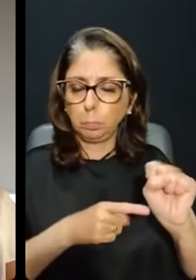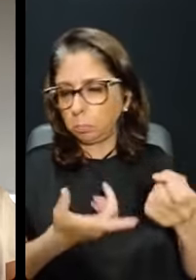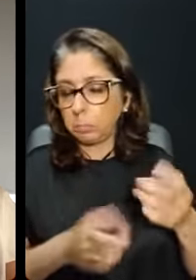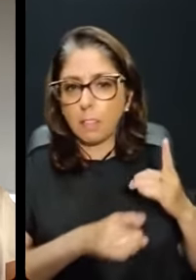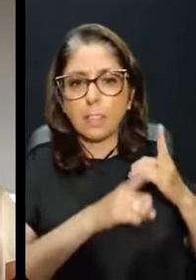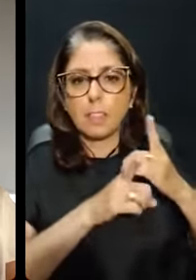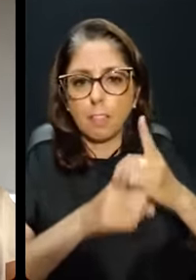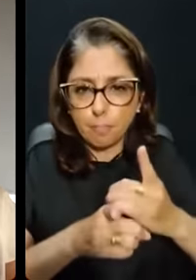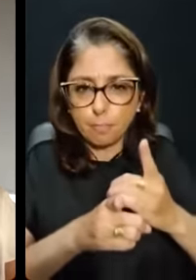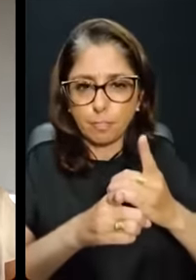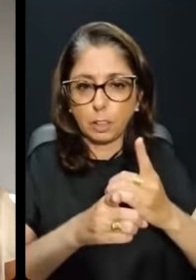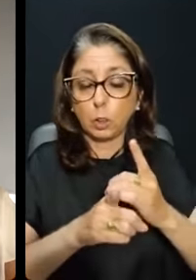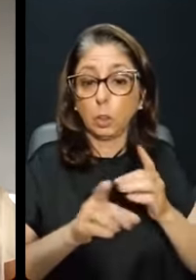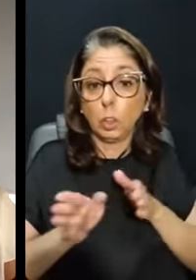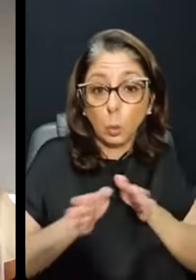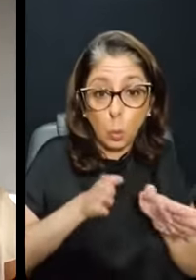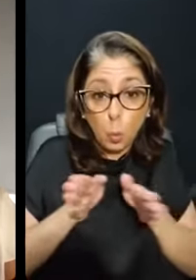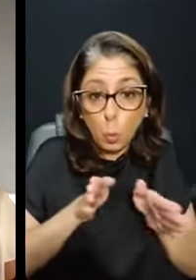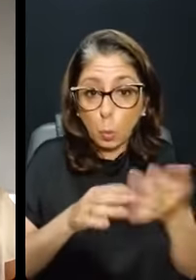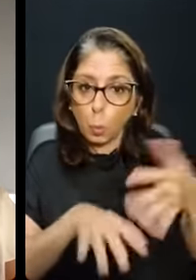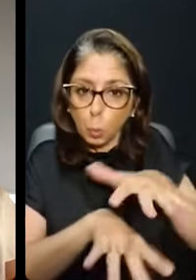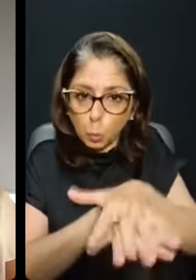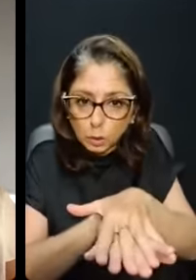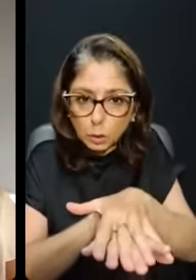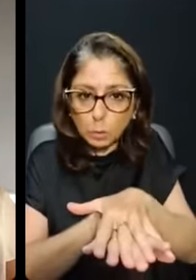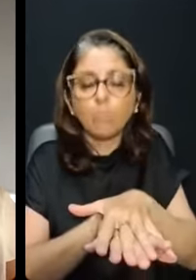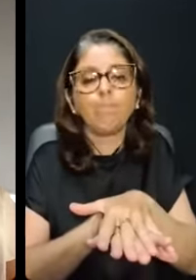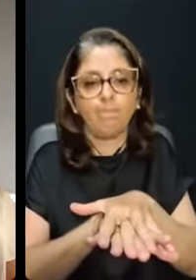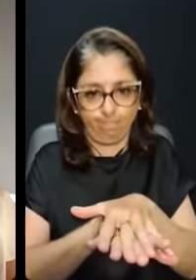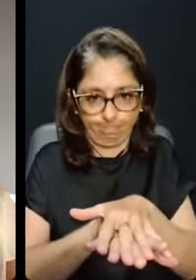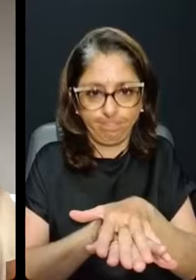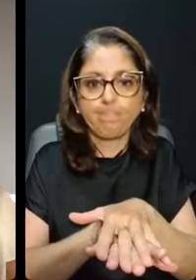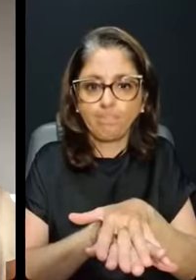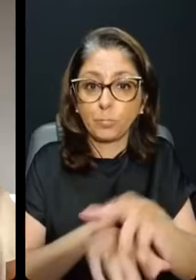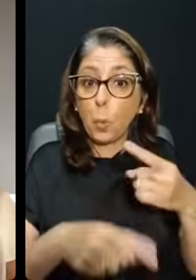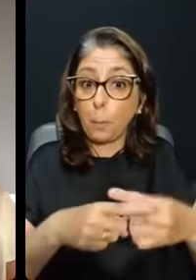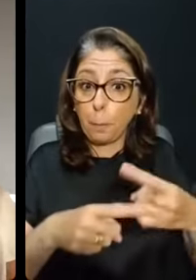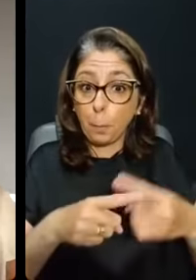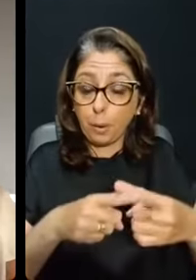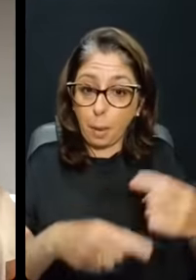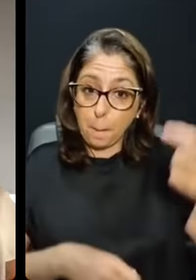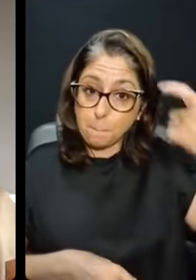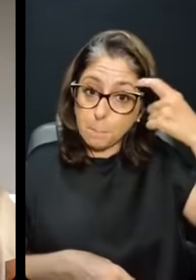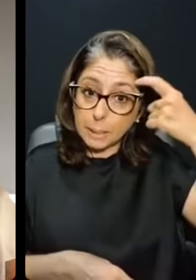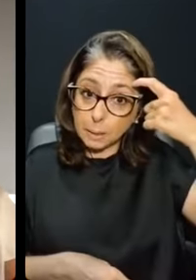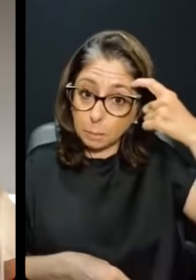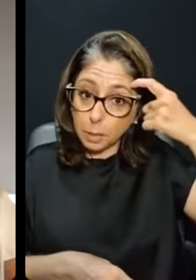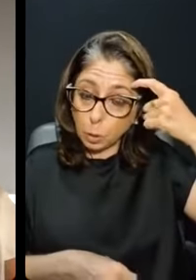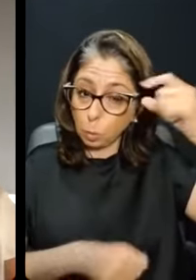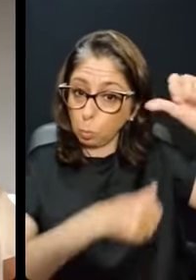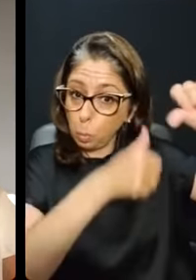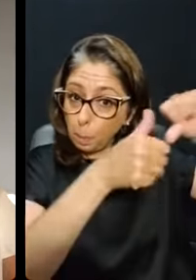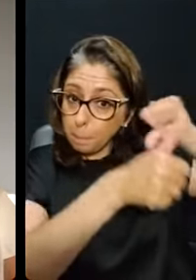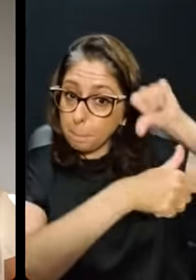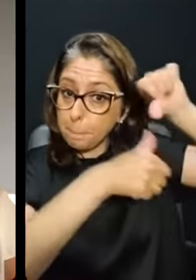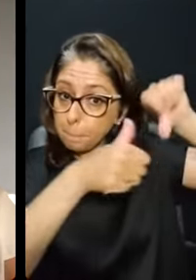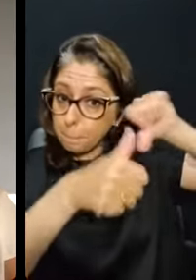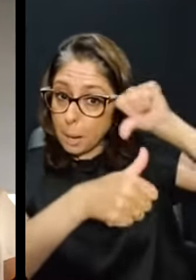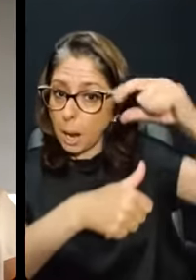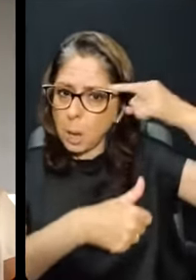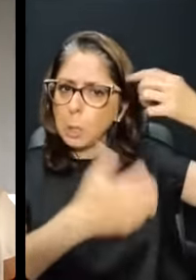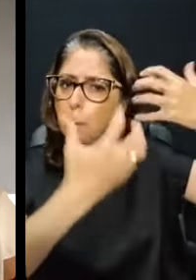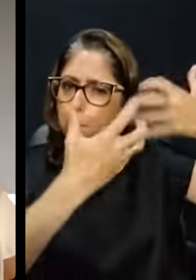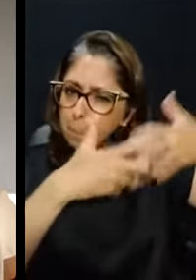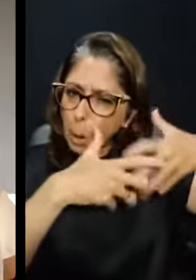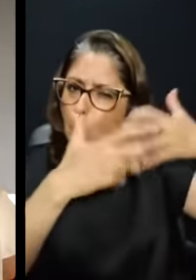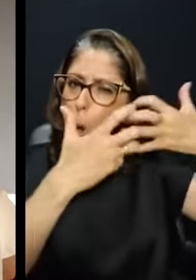que a acessibilidade ajuda a orientar dentro da mudança de visão que a gente precisa ver acontecer no mundo. Então, por isso que é tão